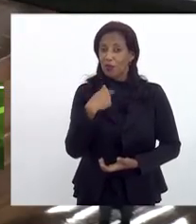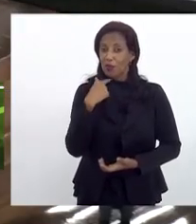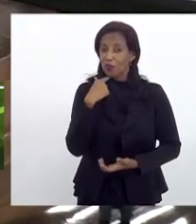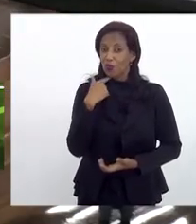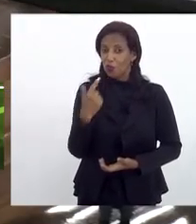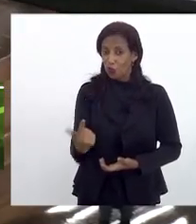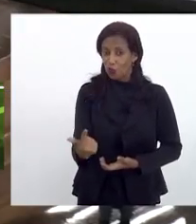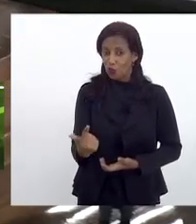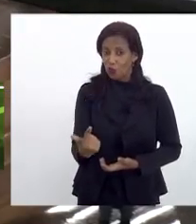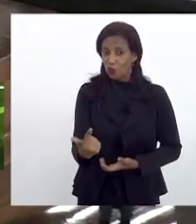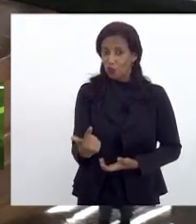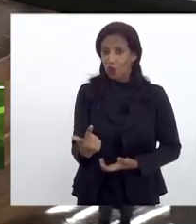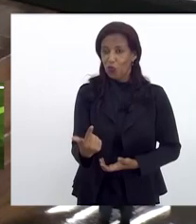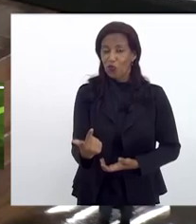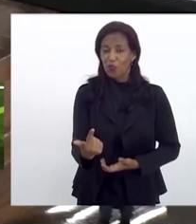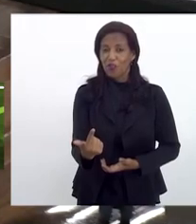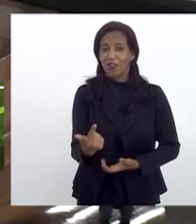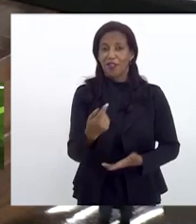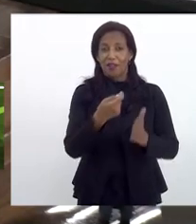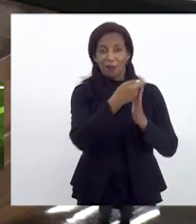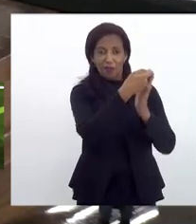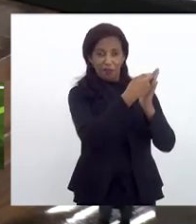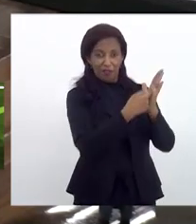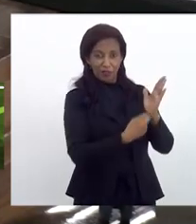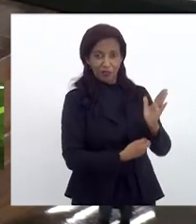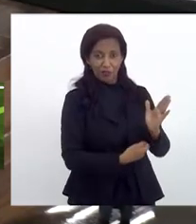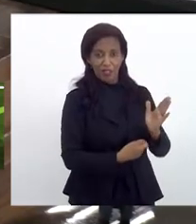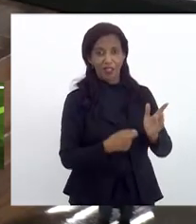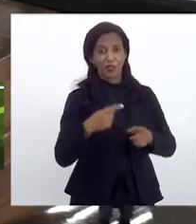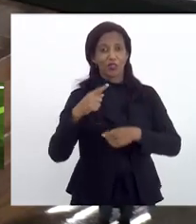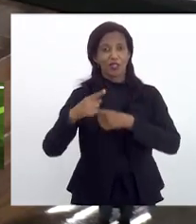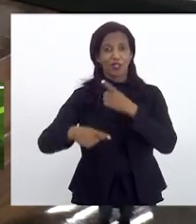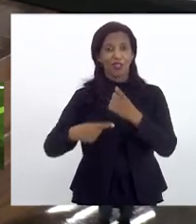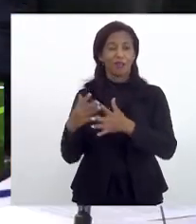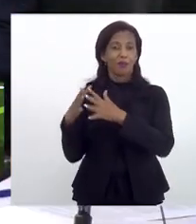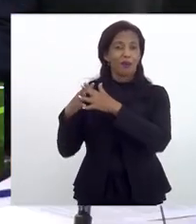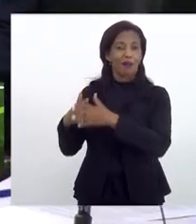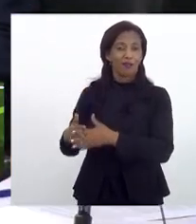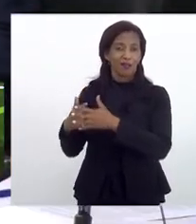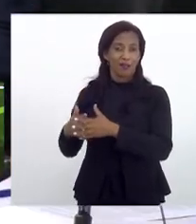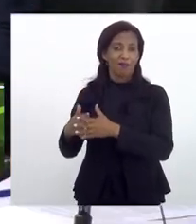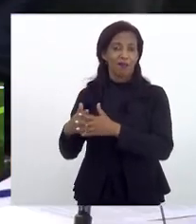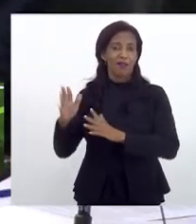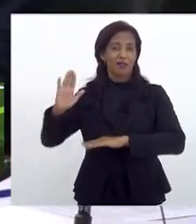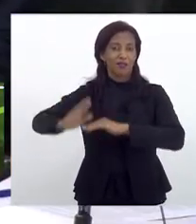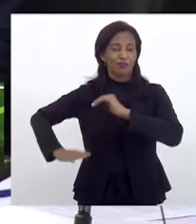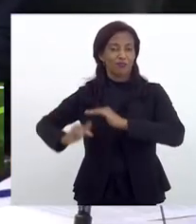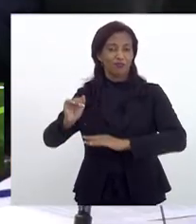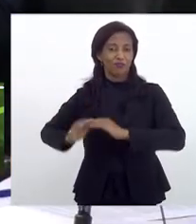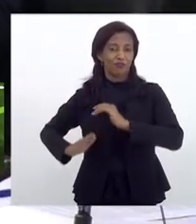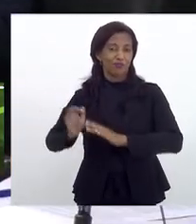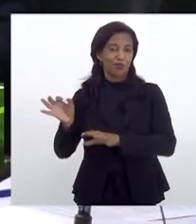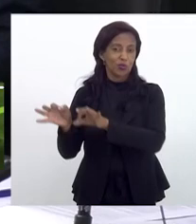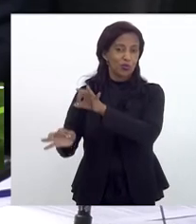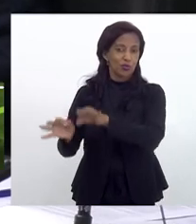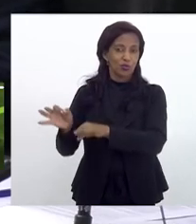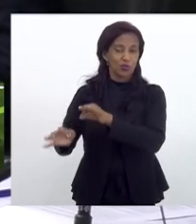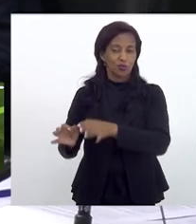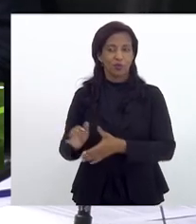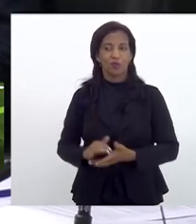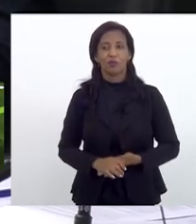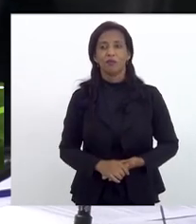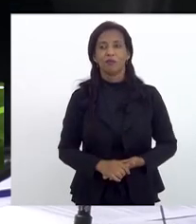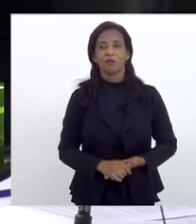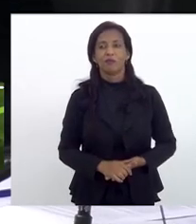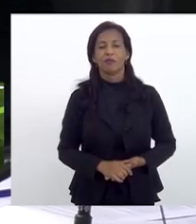invalida mais de 40 cargos De planos de cargos e salários Mas sempre vamos falar Para o futuro judiciário Mas sempre vamos falar De novo Para o futuro